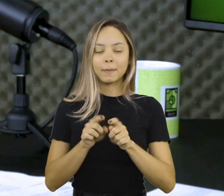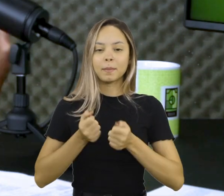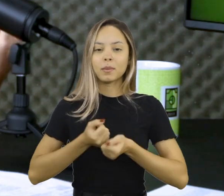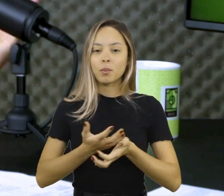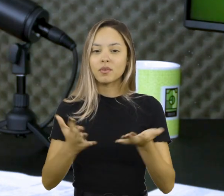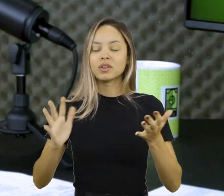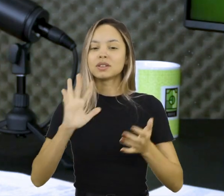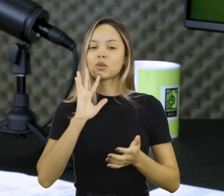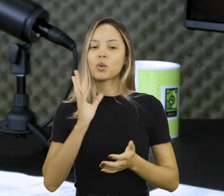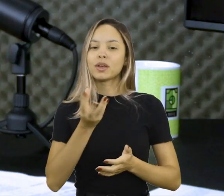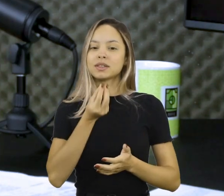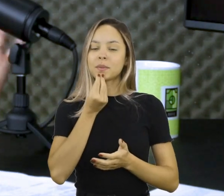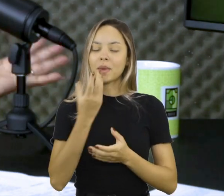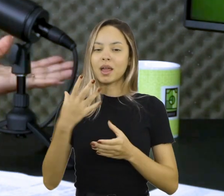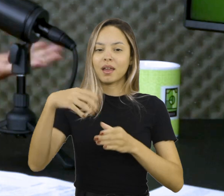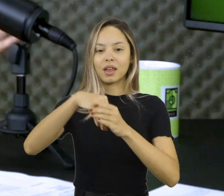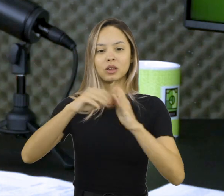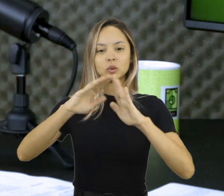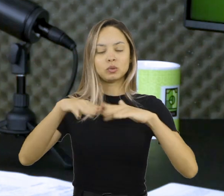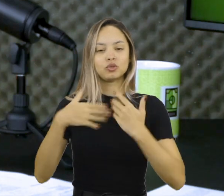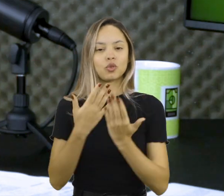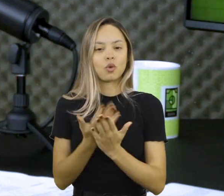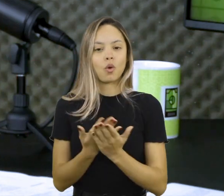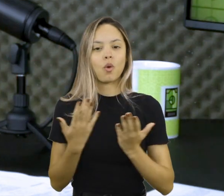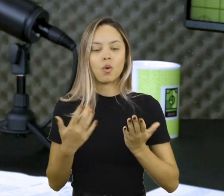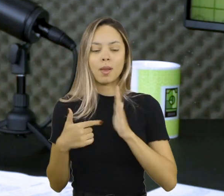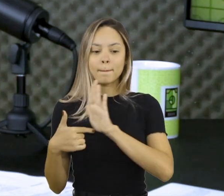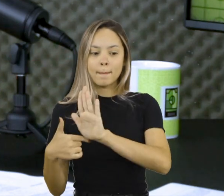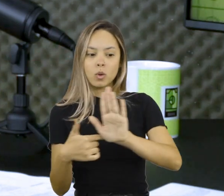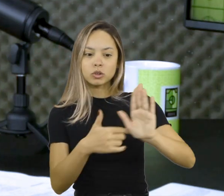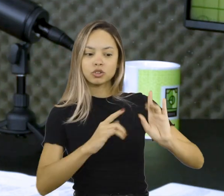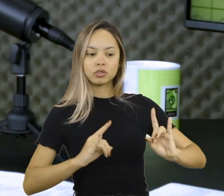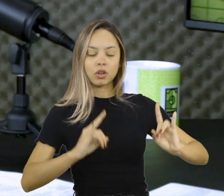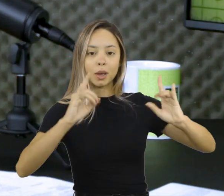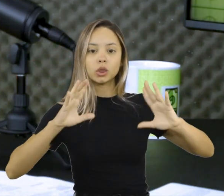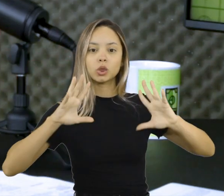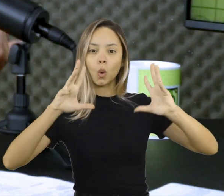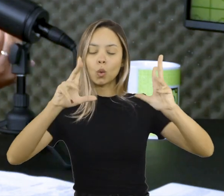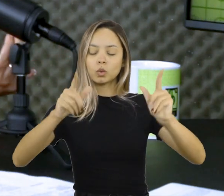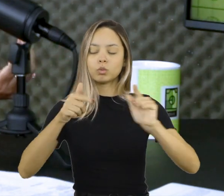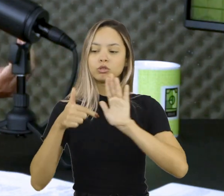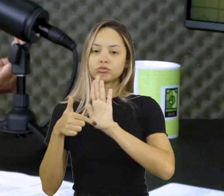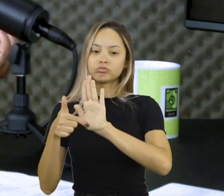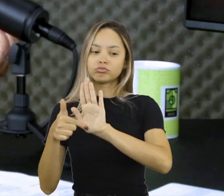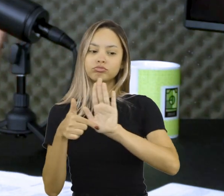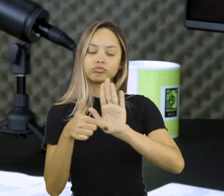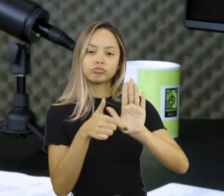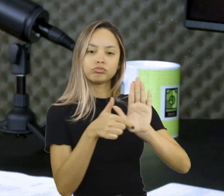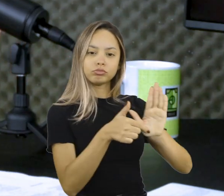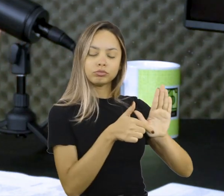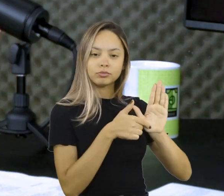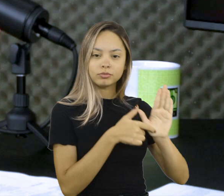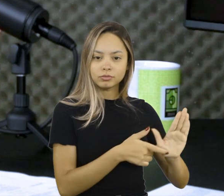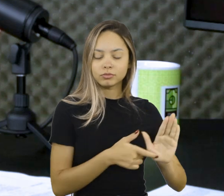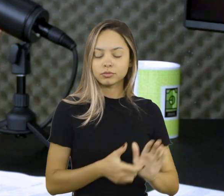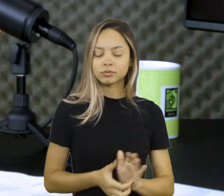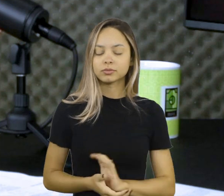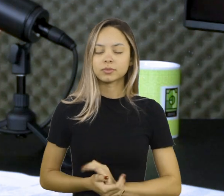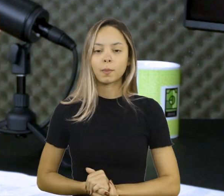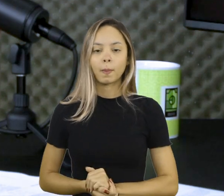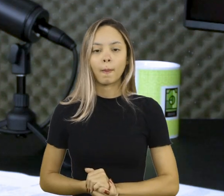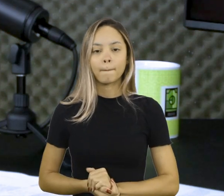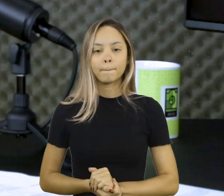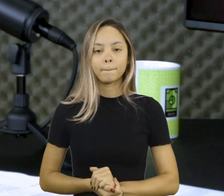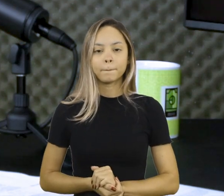conhecimento da nossa escola desse prédio para todo mundo não é aplicando por exemplo onde tem aí